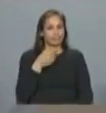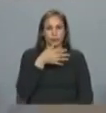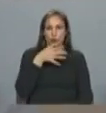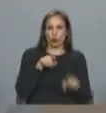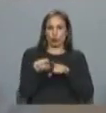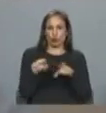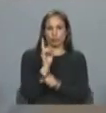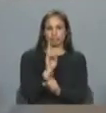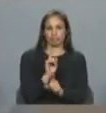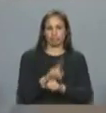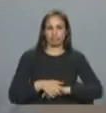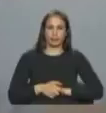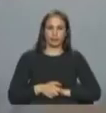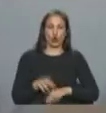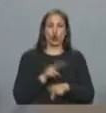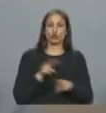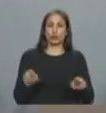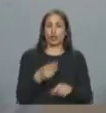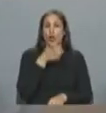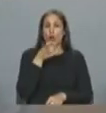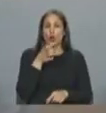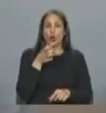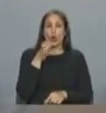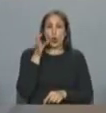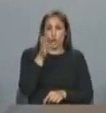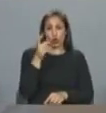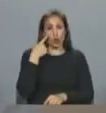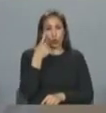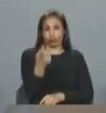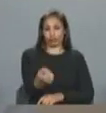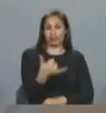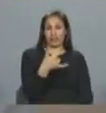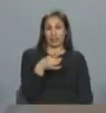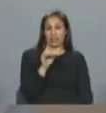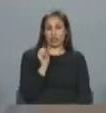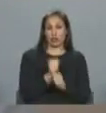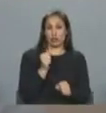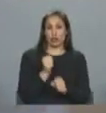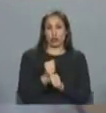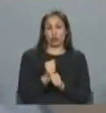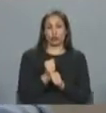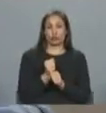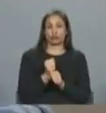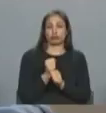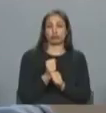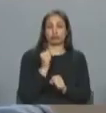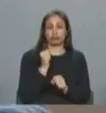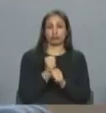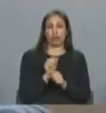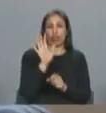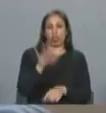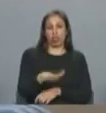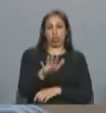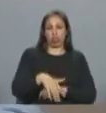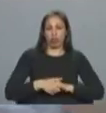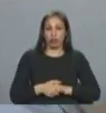problemas no hospital da horta no canto a cerca de 26 trabalhadores com vínculos trabalho precário e que esperamos que o governo